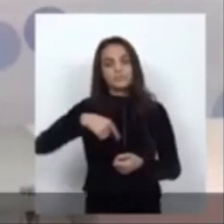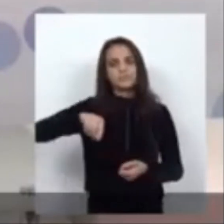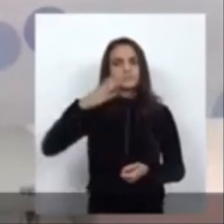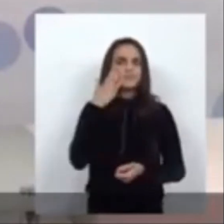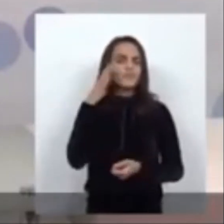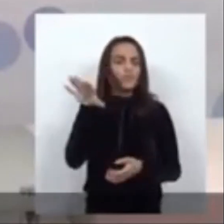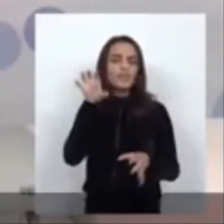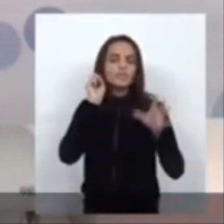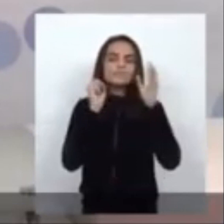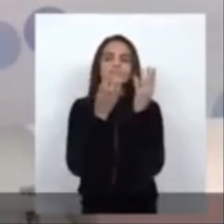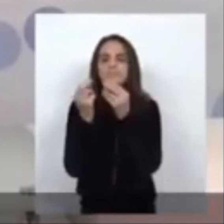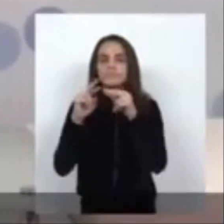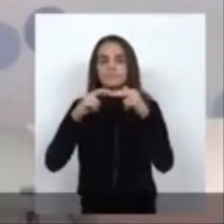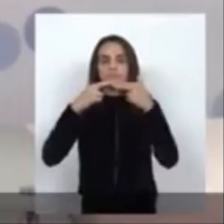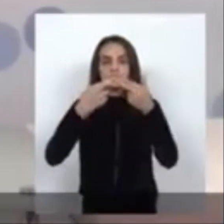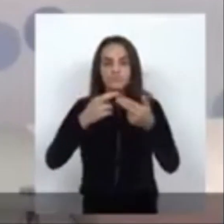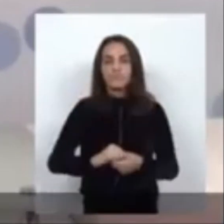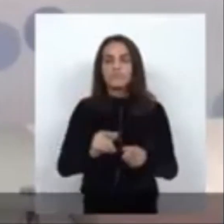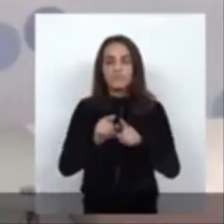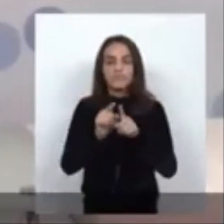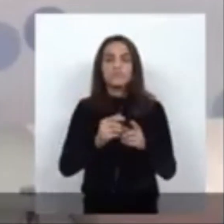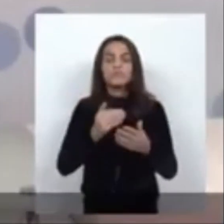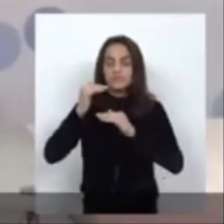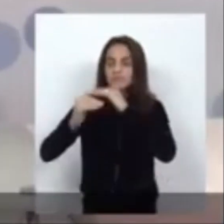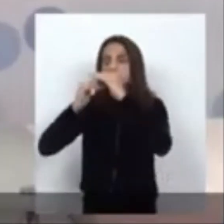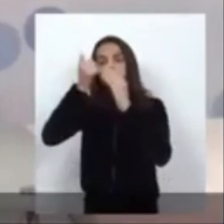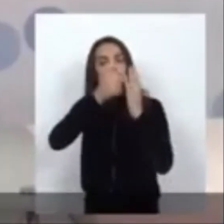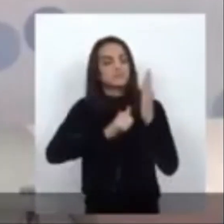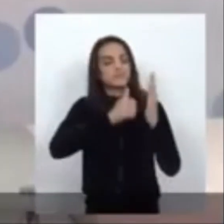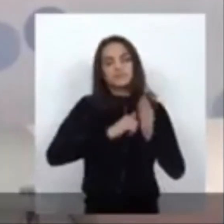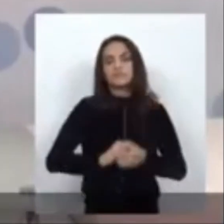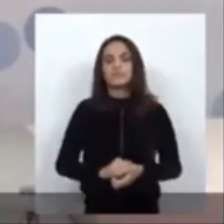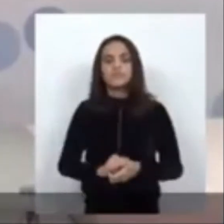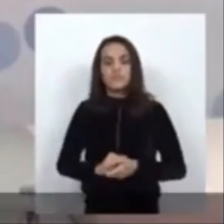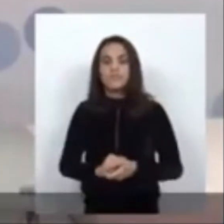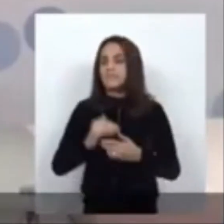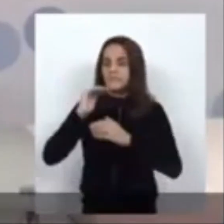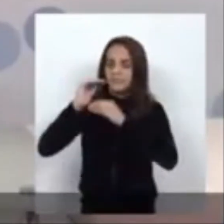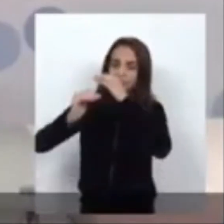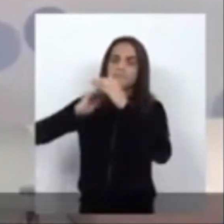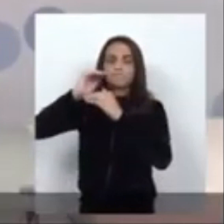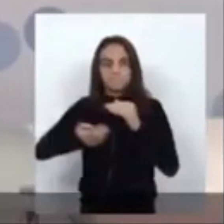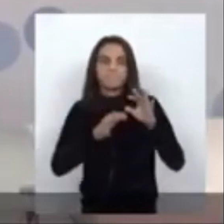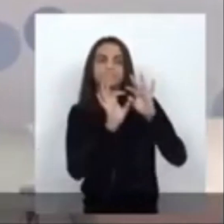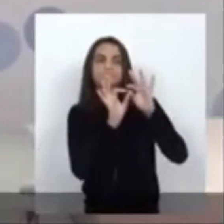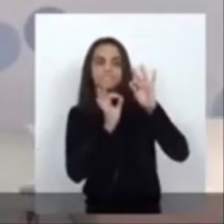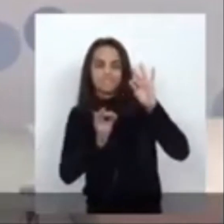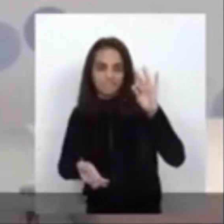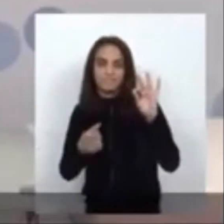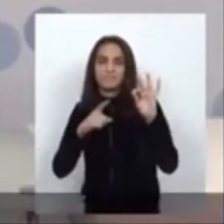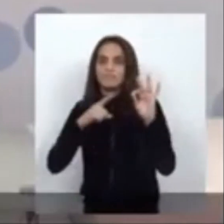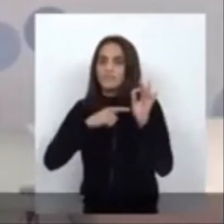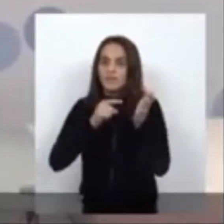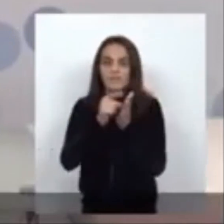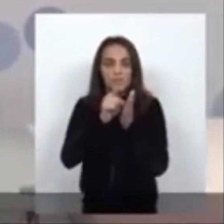as demandas da rede, o processo de avaliação das competências é um processo extremamente longo, com muitas